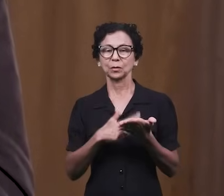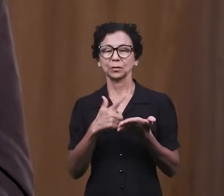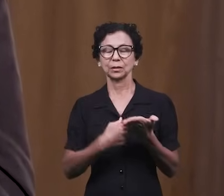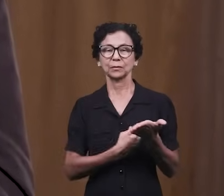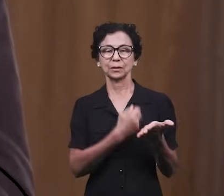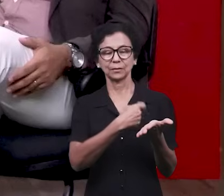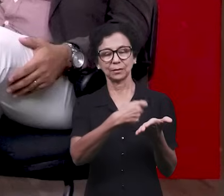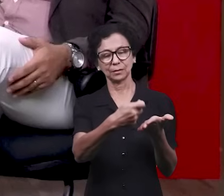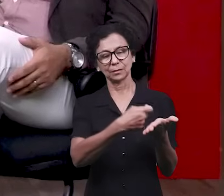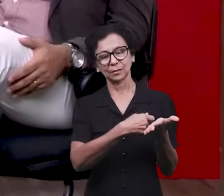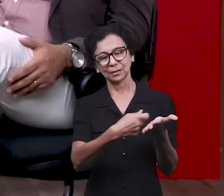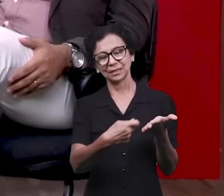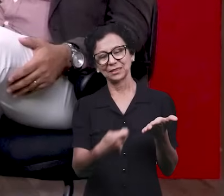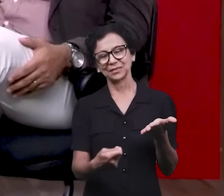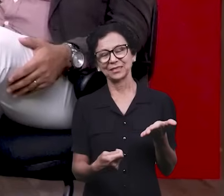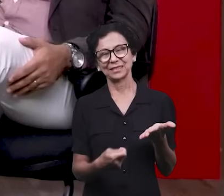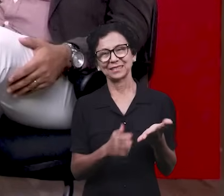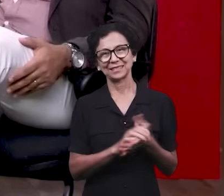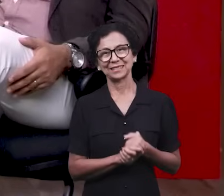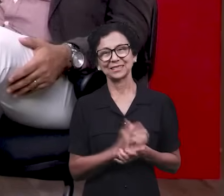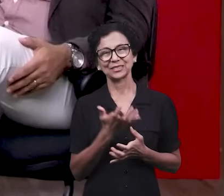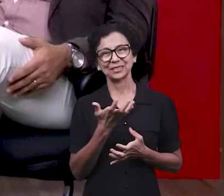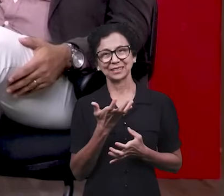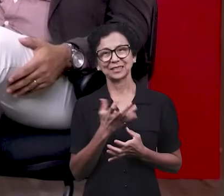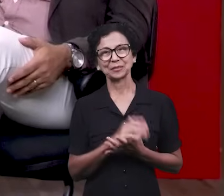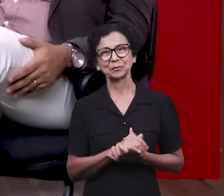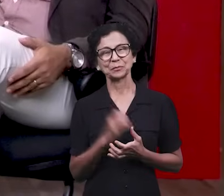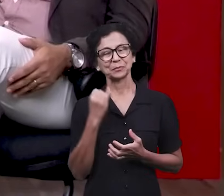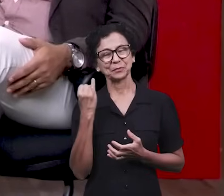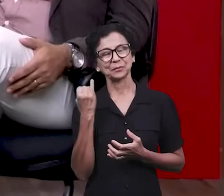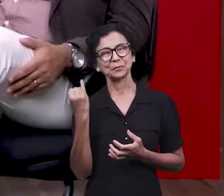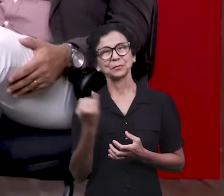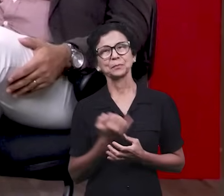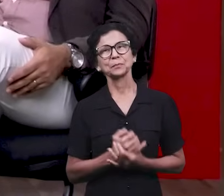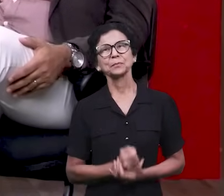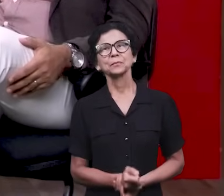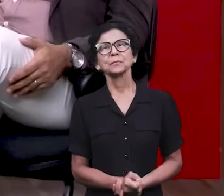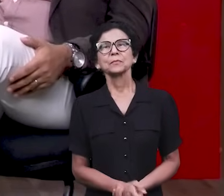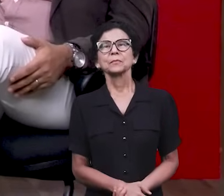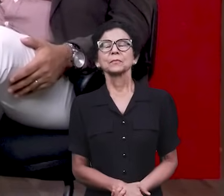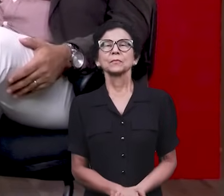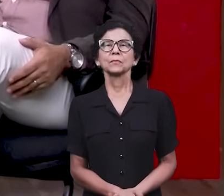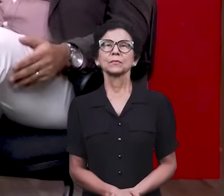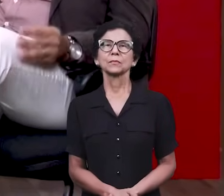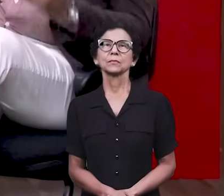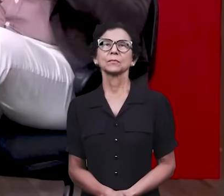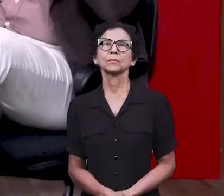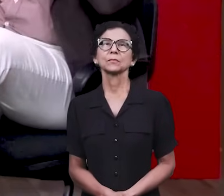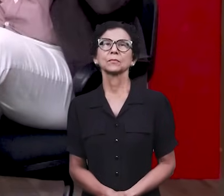importância. Amém. Amém. Estamos aqui encerrando o nosso 5º episódio